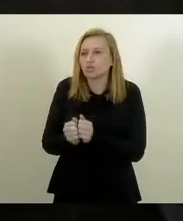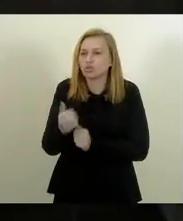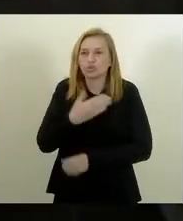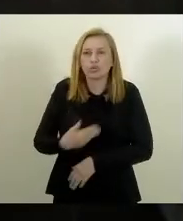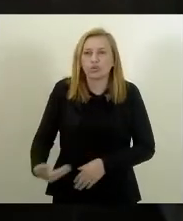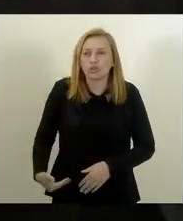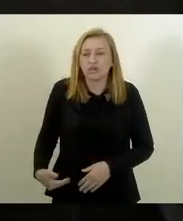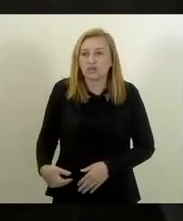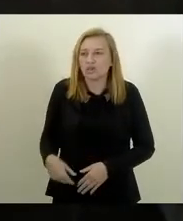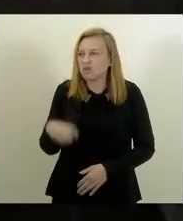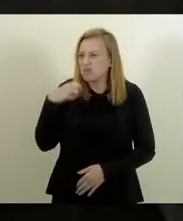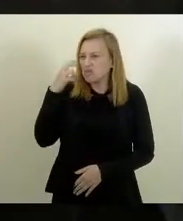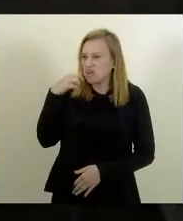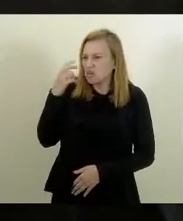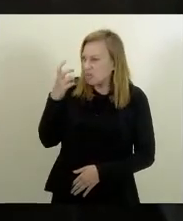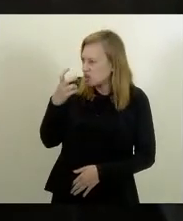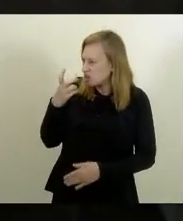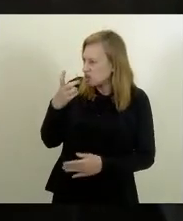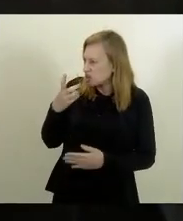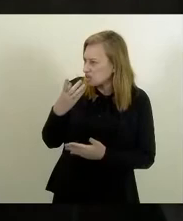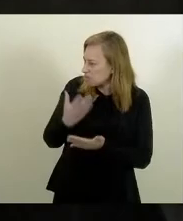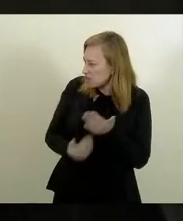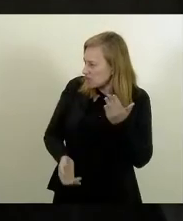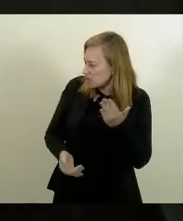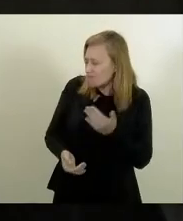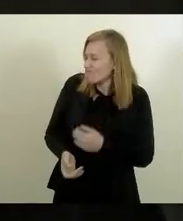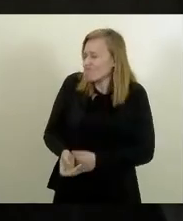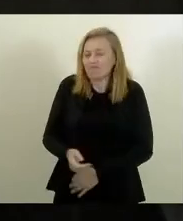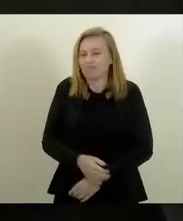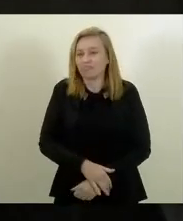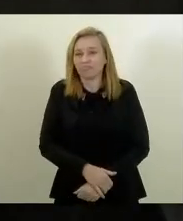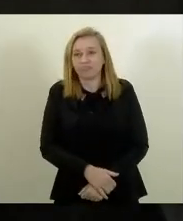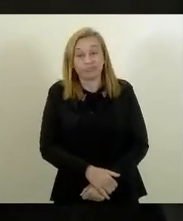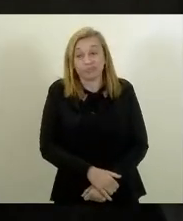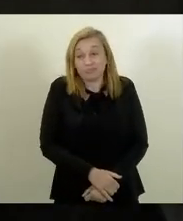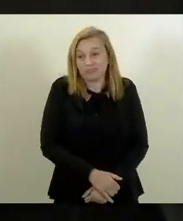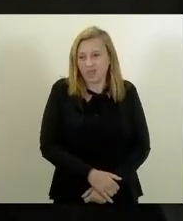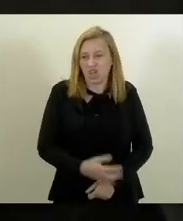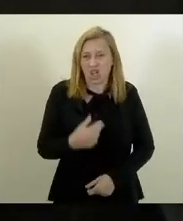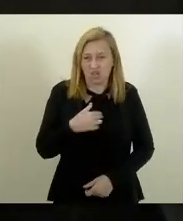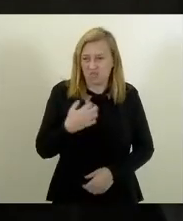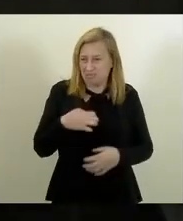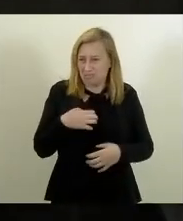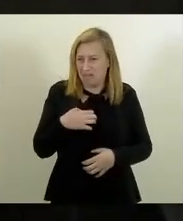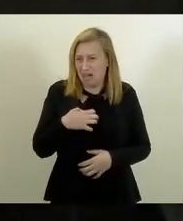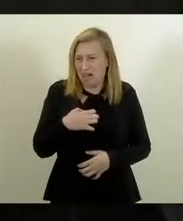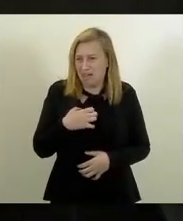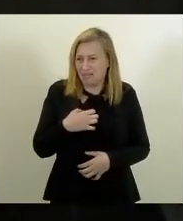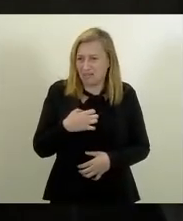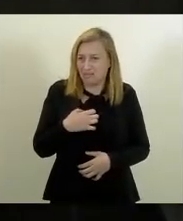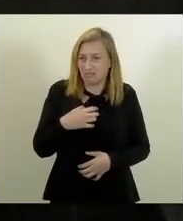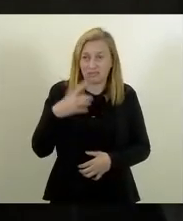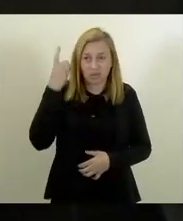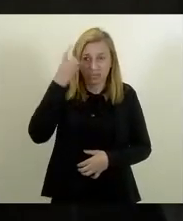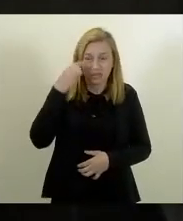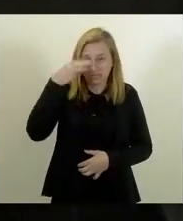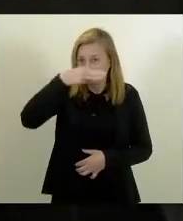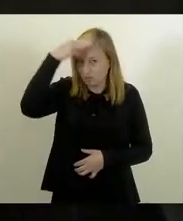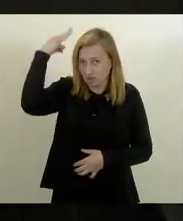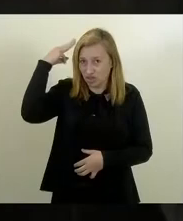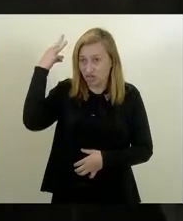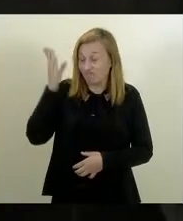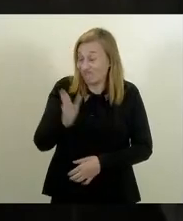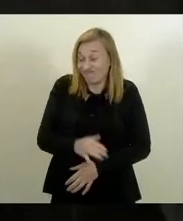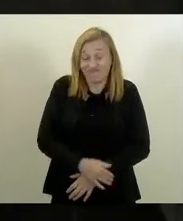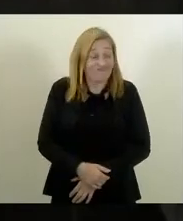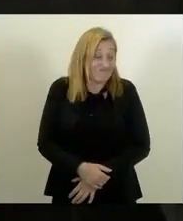Então, não me constrange ser derrotado. O senhor acha que eu fico aborrecido com o deputado Márcio Pacheco?